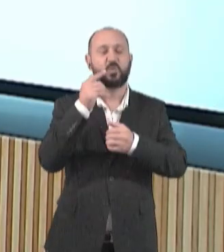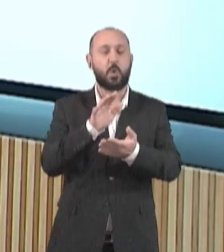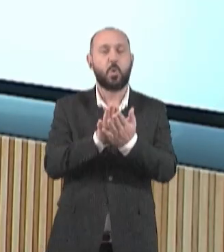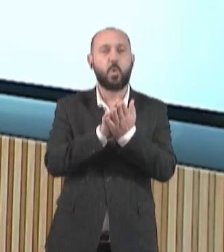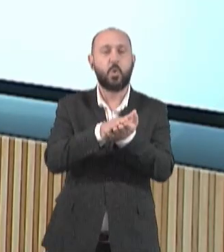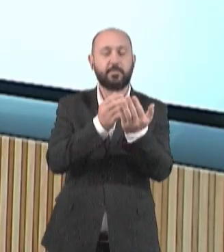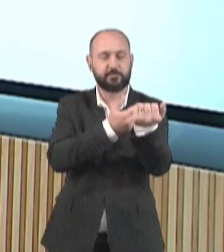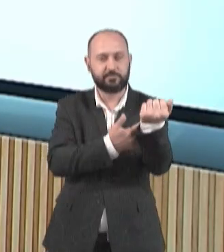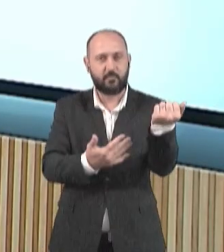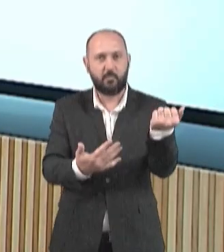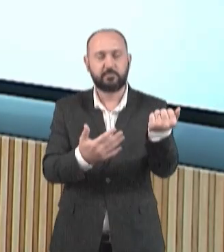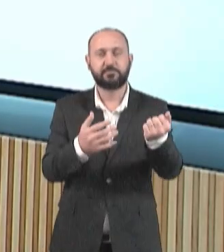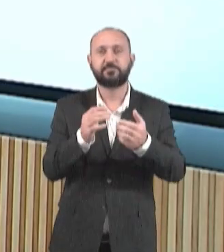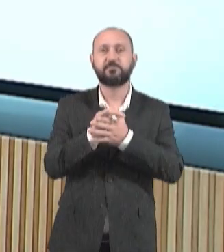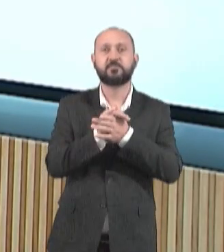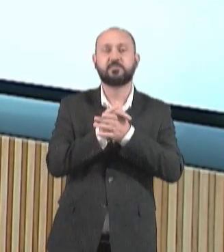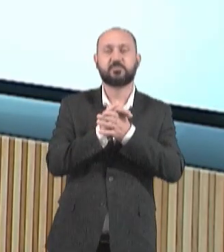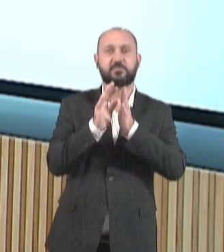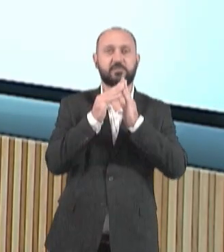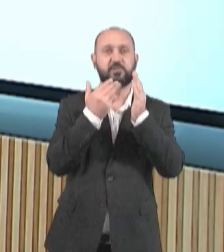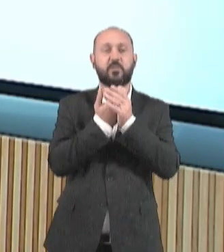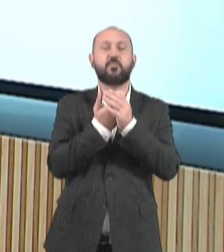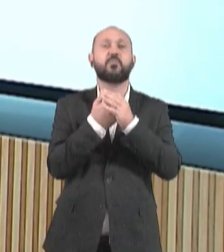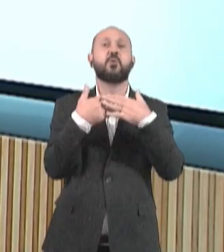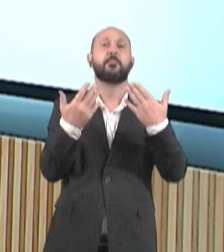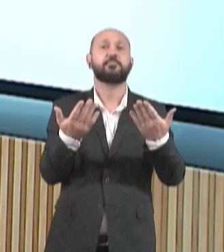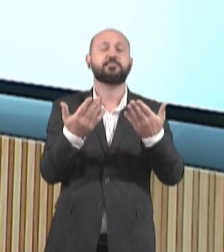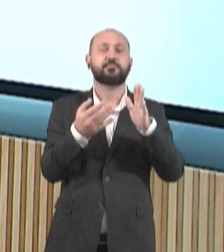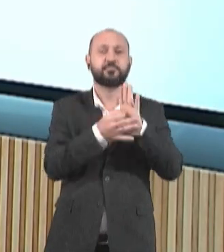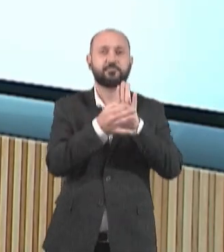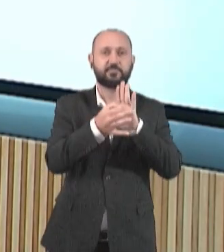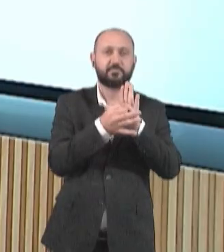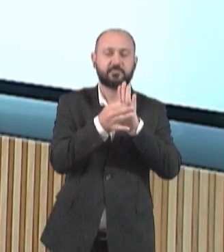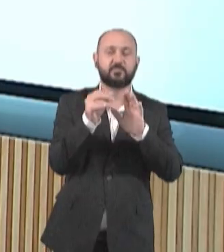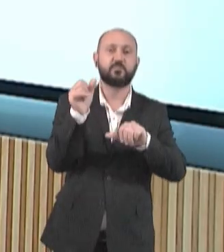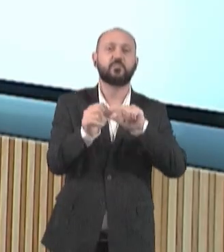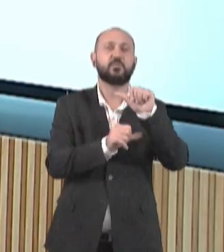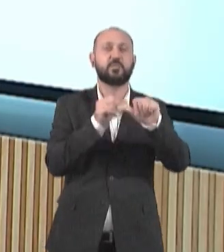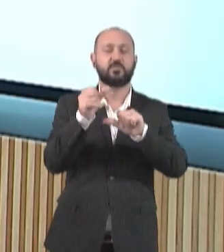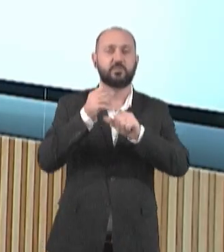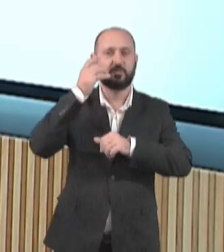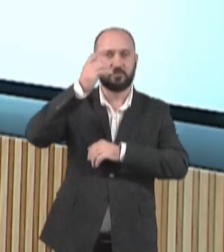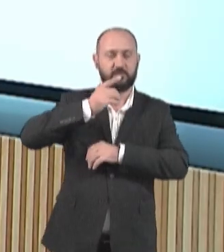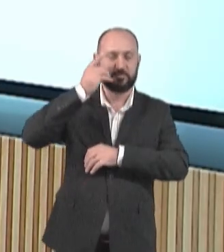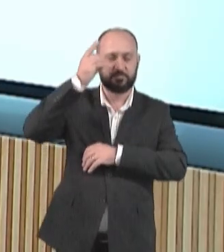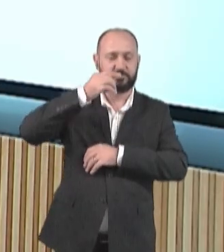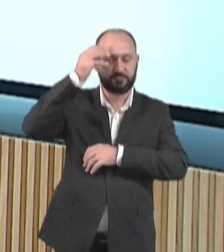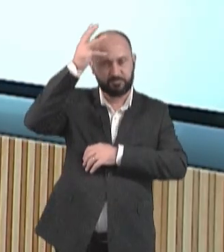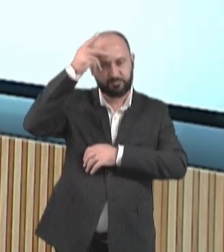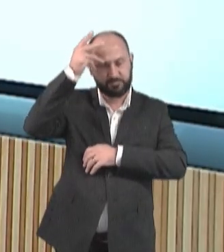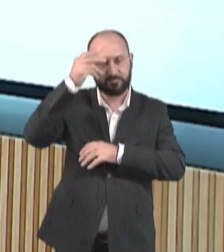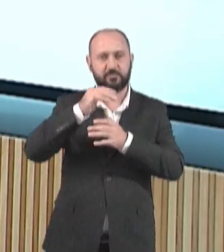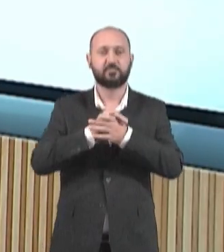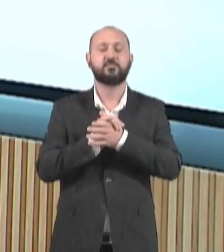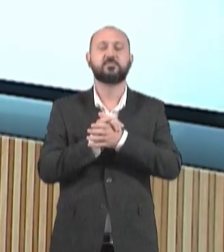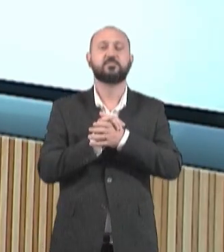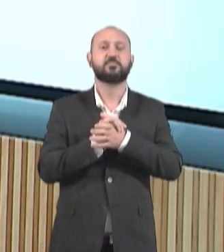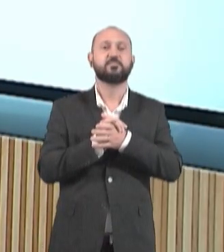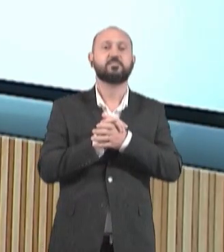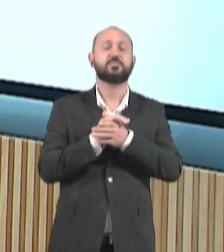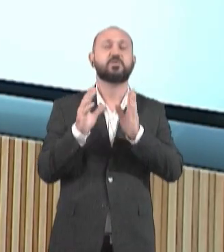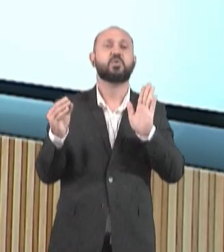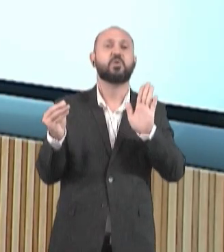de sangue no currículo das escolas. Qual é a proposta de mudança do deputado Paulo Duarte? Que